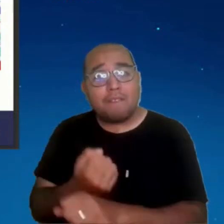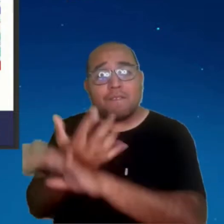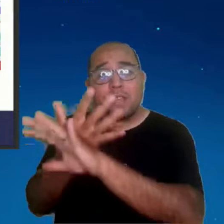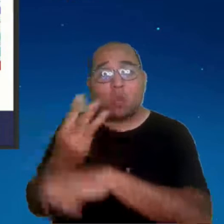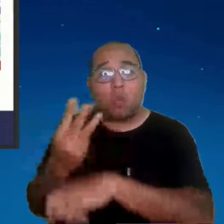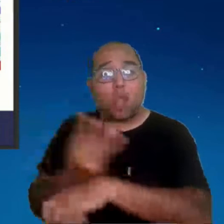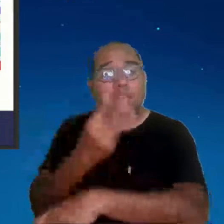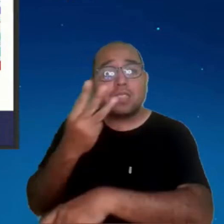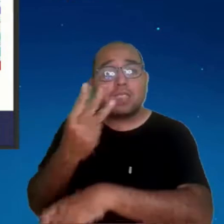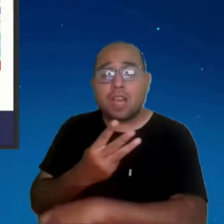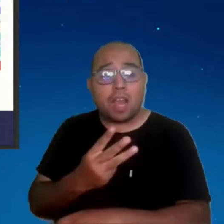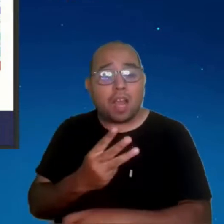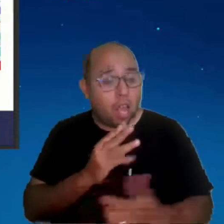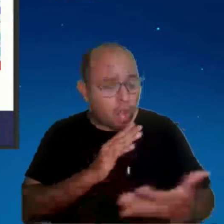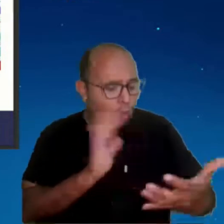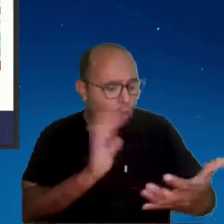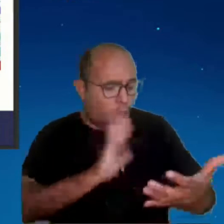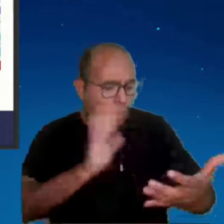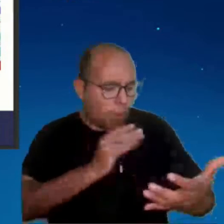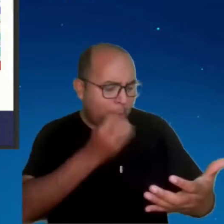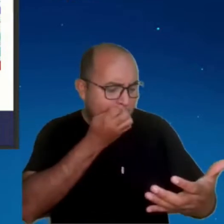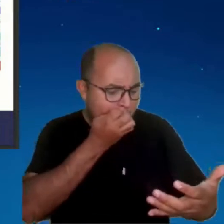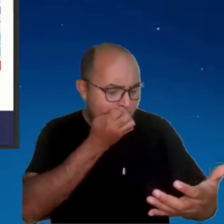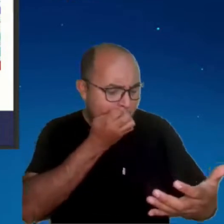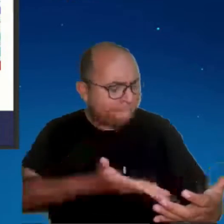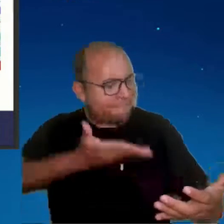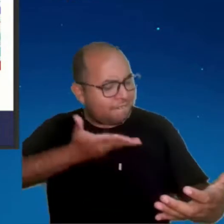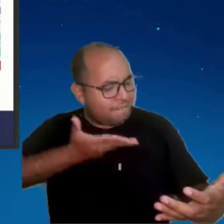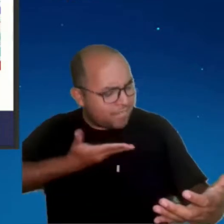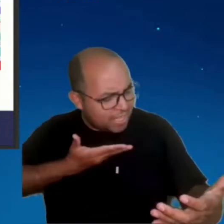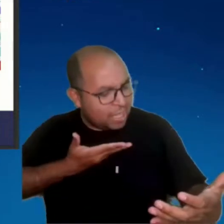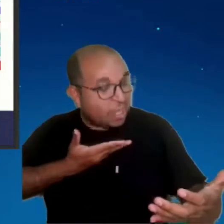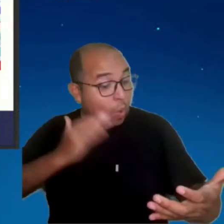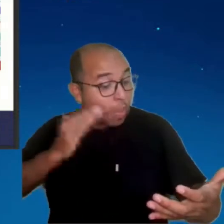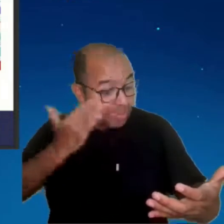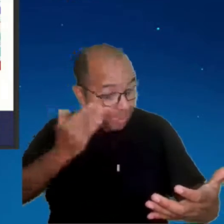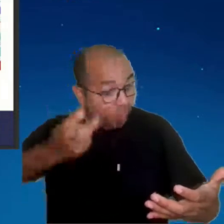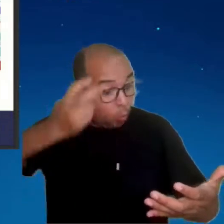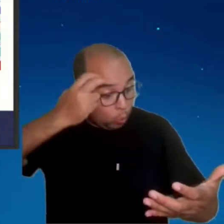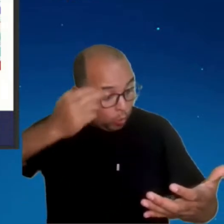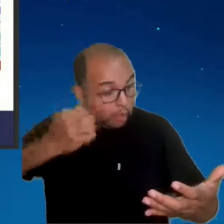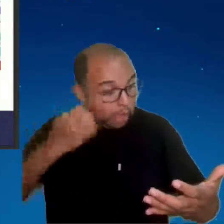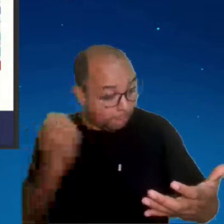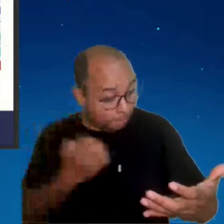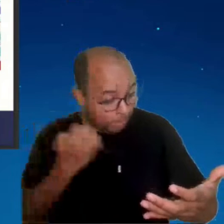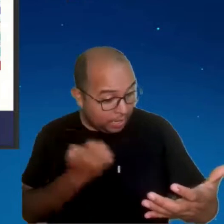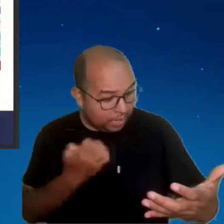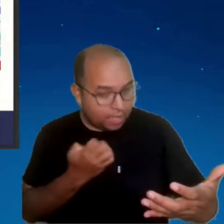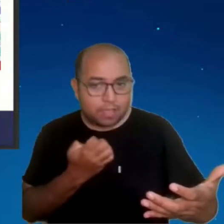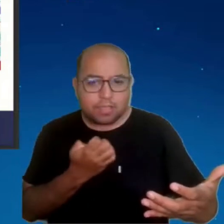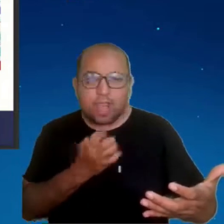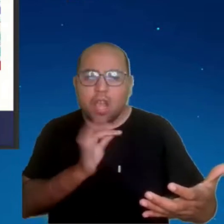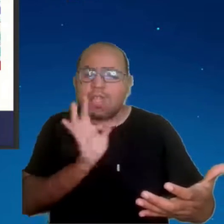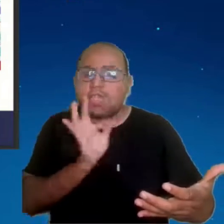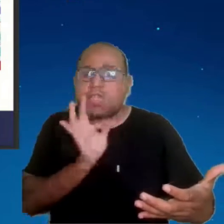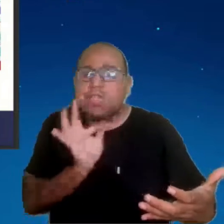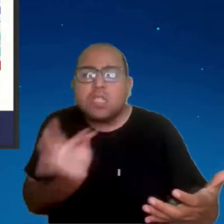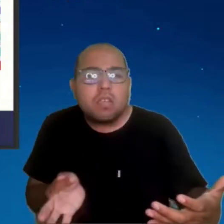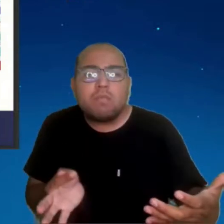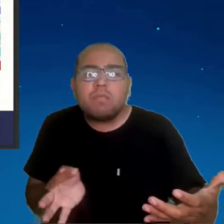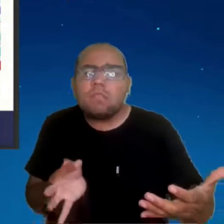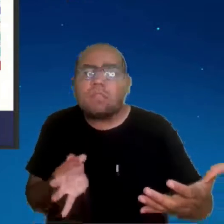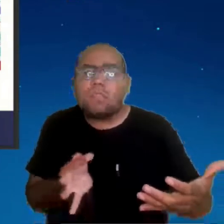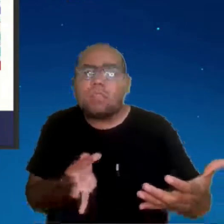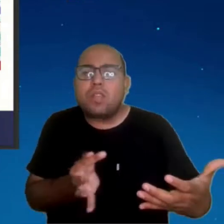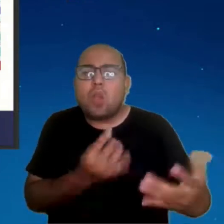WhatsApp. Olha, eu estou adorando que você está chegando. Você entendeu a cultura da empresa? Use duas palavras muito legais,